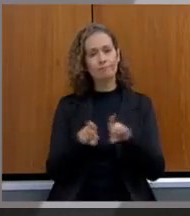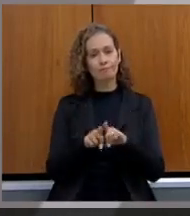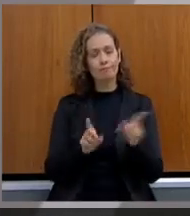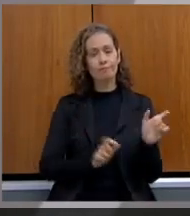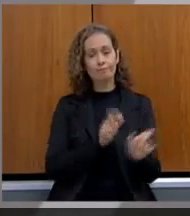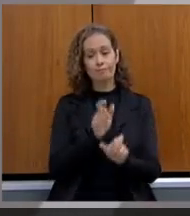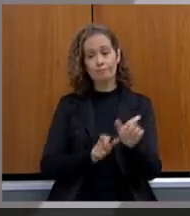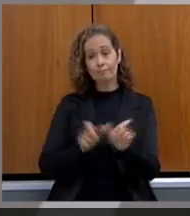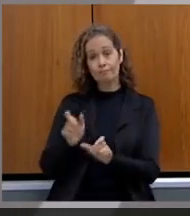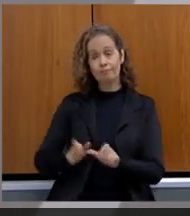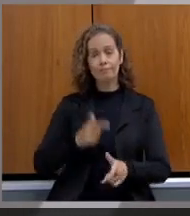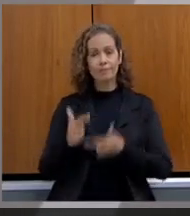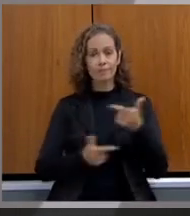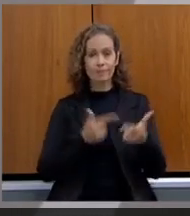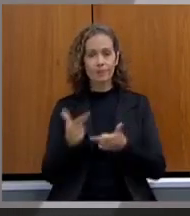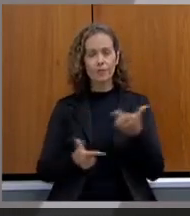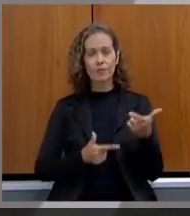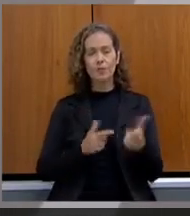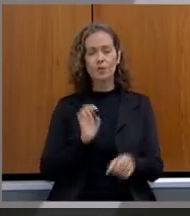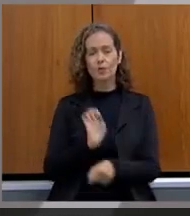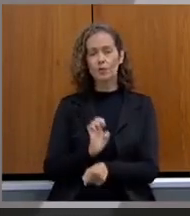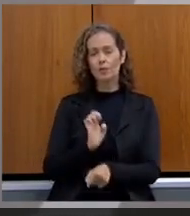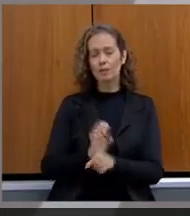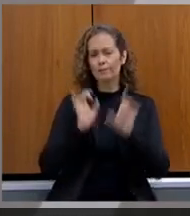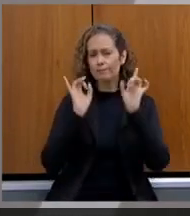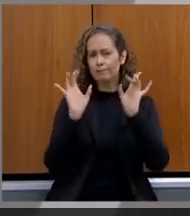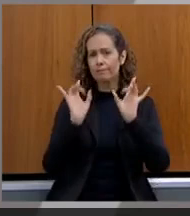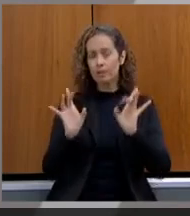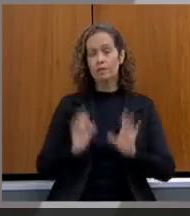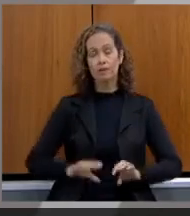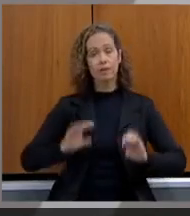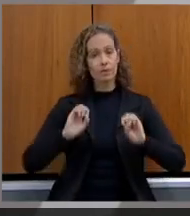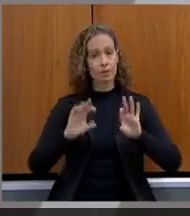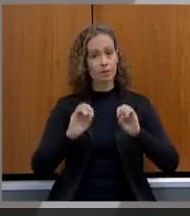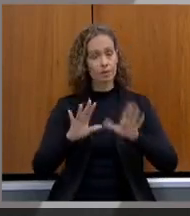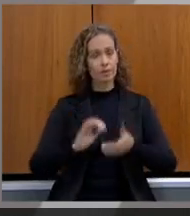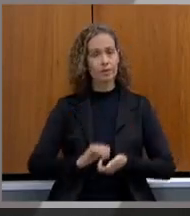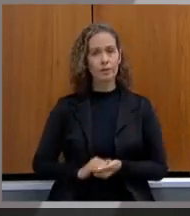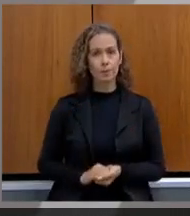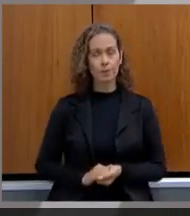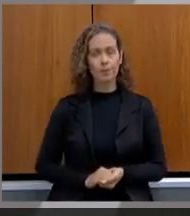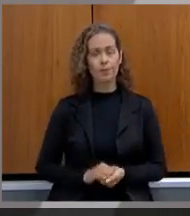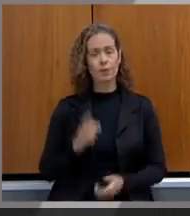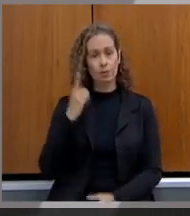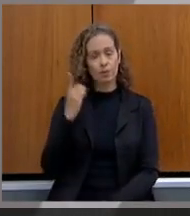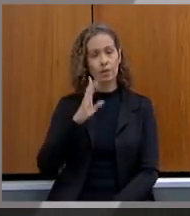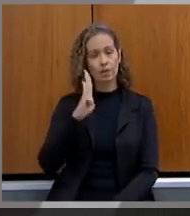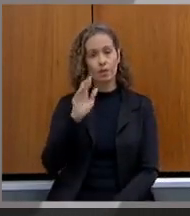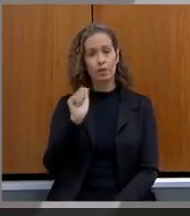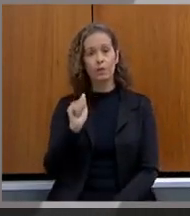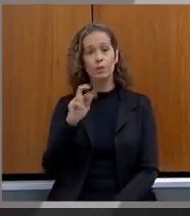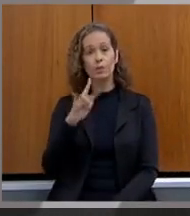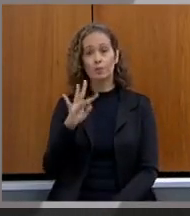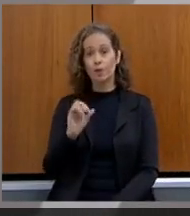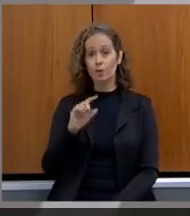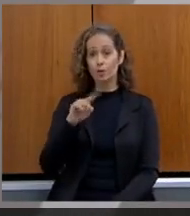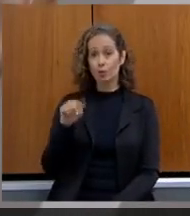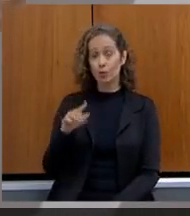do Estado em especial da educação o deputado Bartô